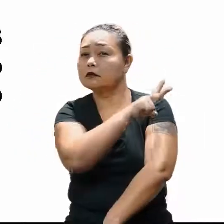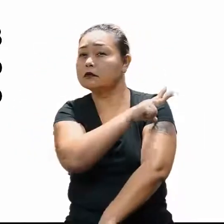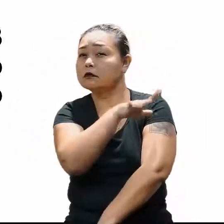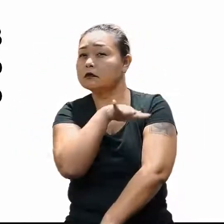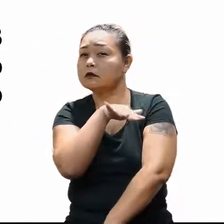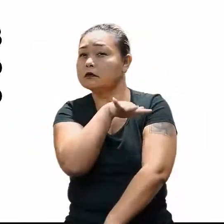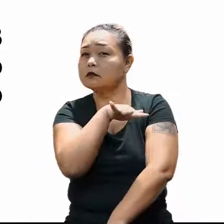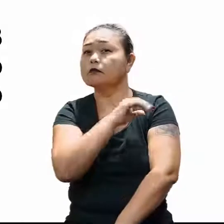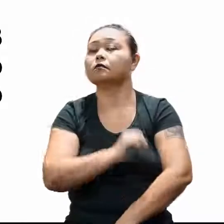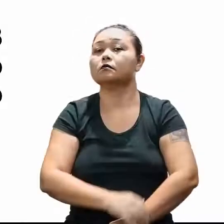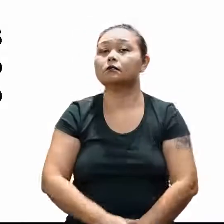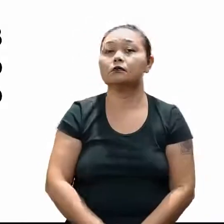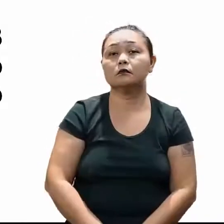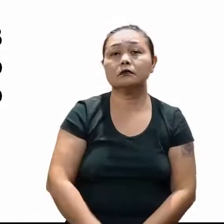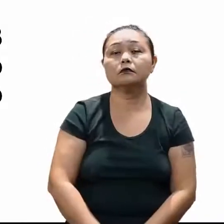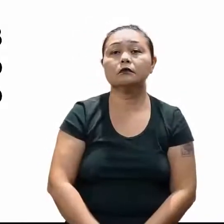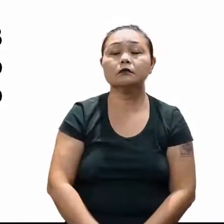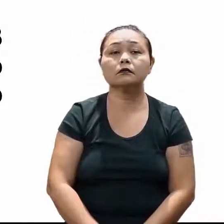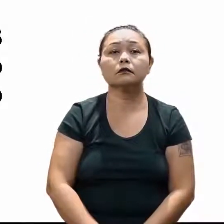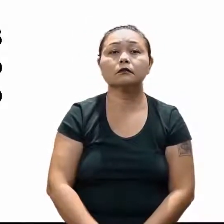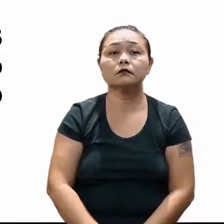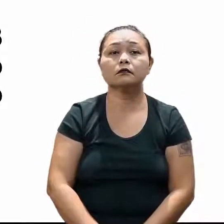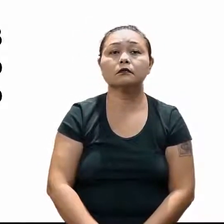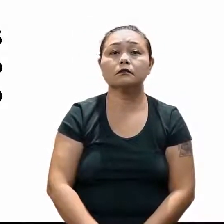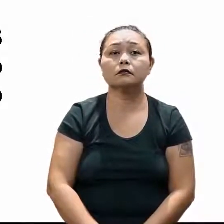daquela região ali.